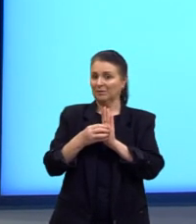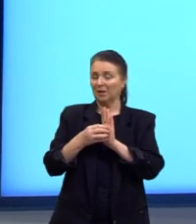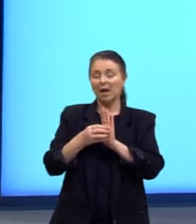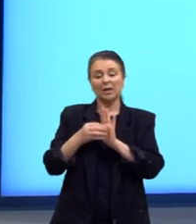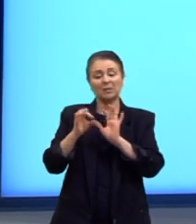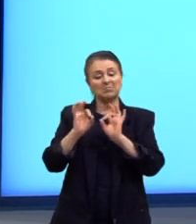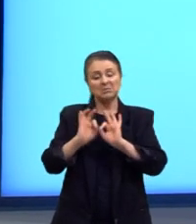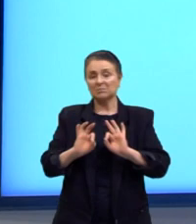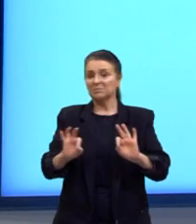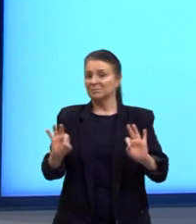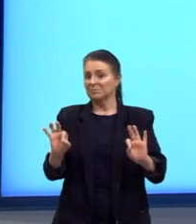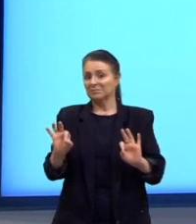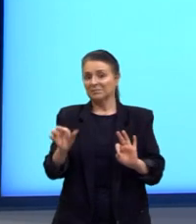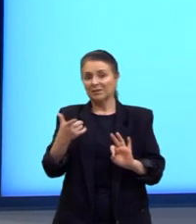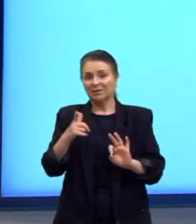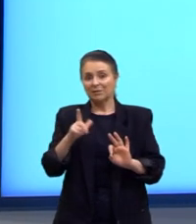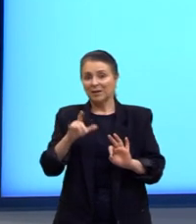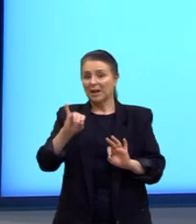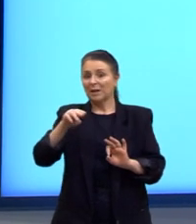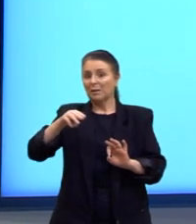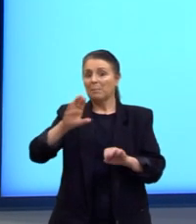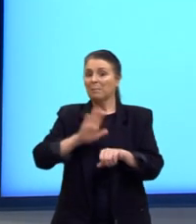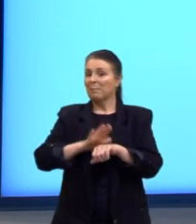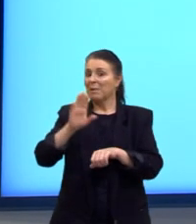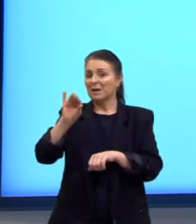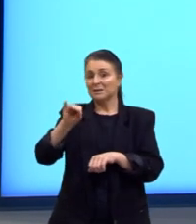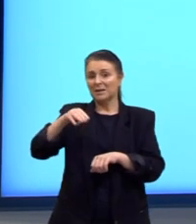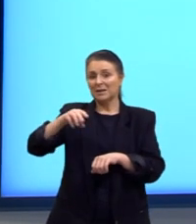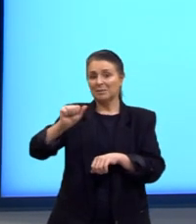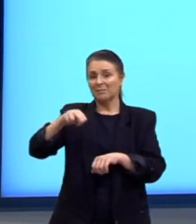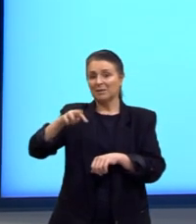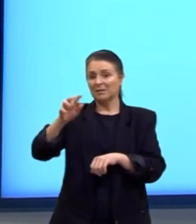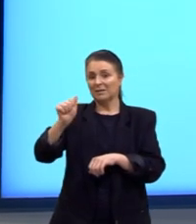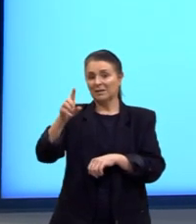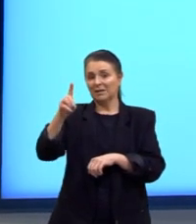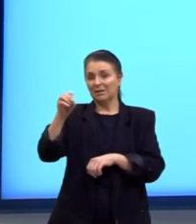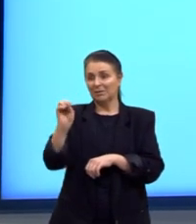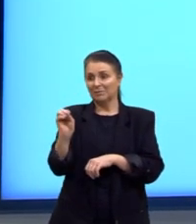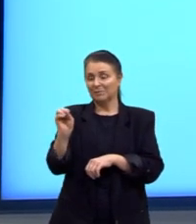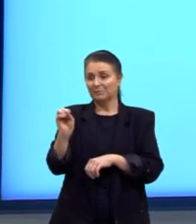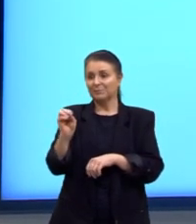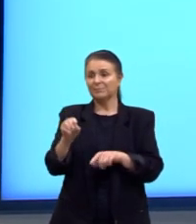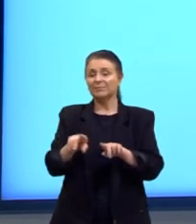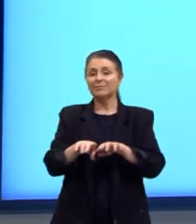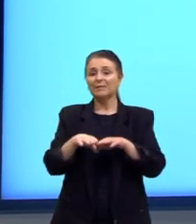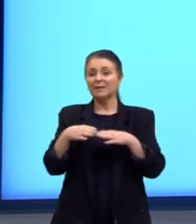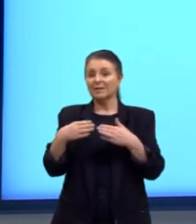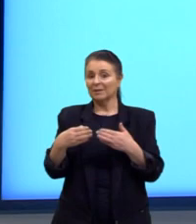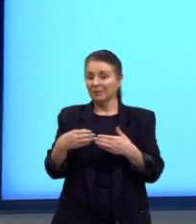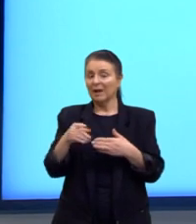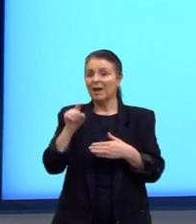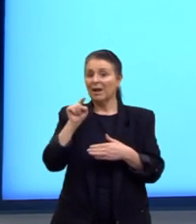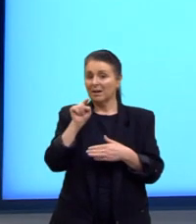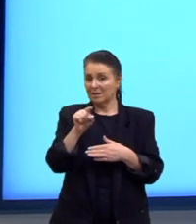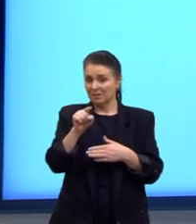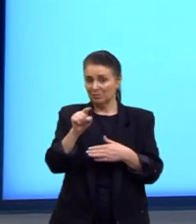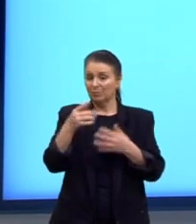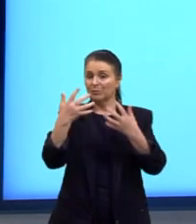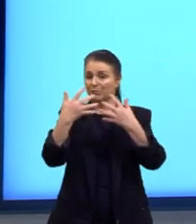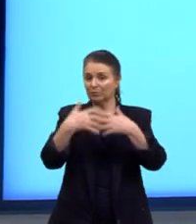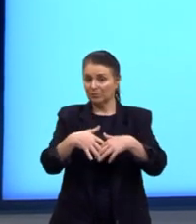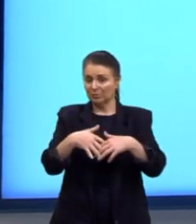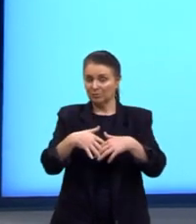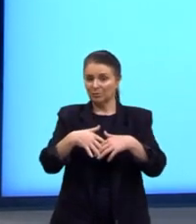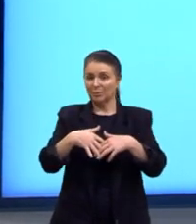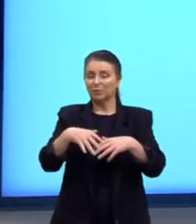normalmente, né? Sem estar imantado. Tá? Então é justamente assim, né, que vai funcionar